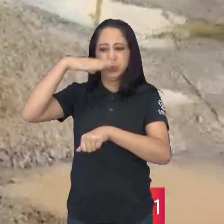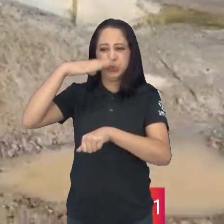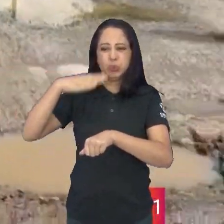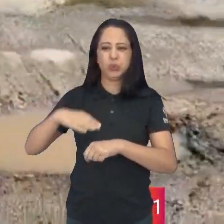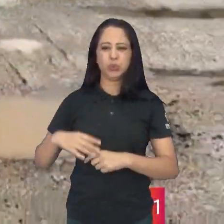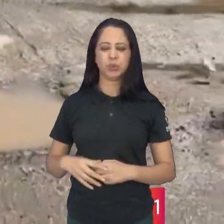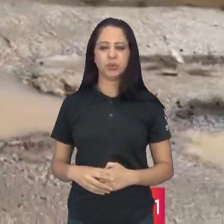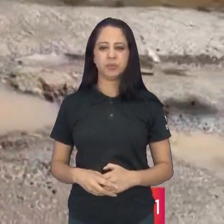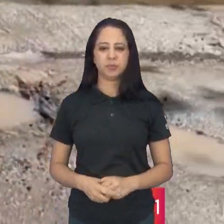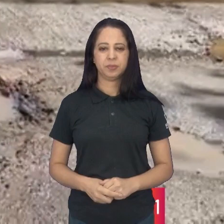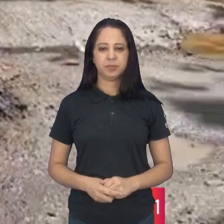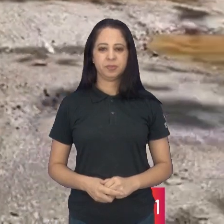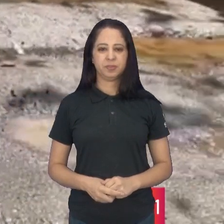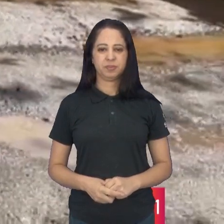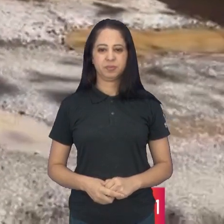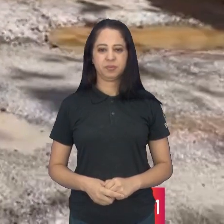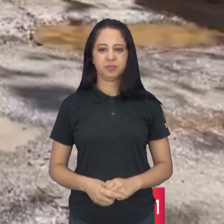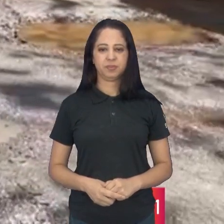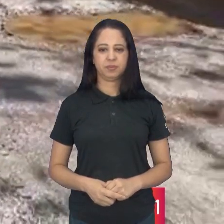Verde.